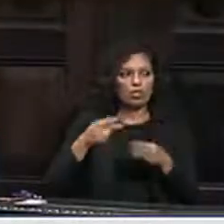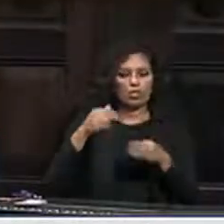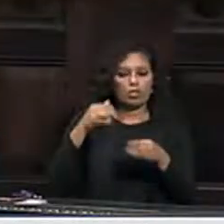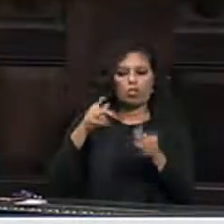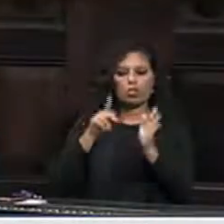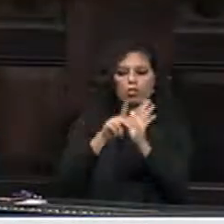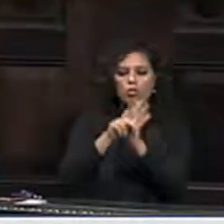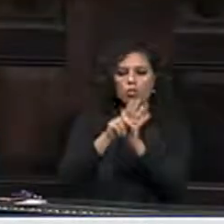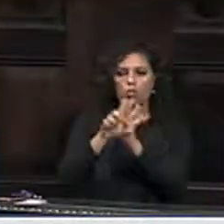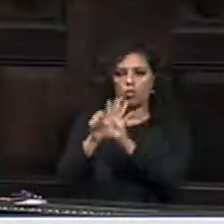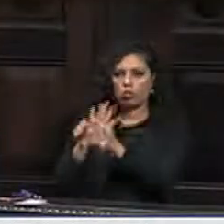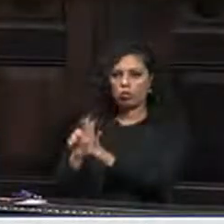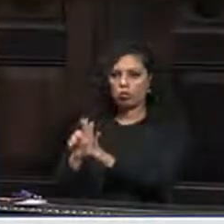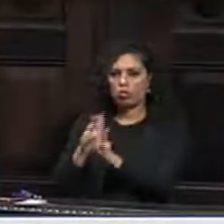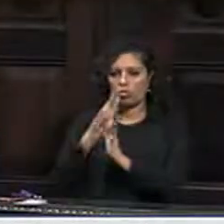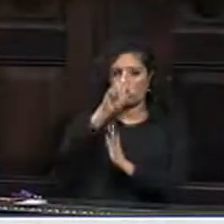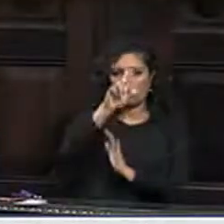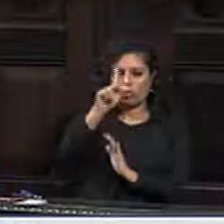política